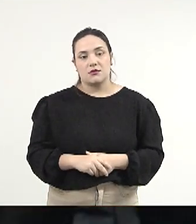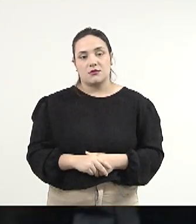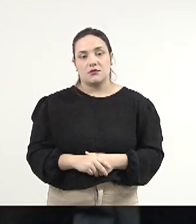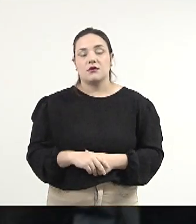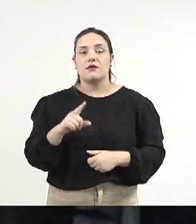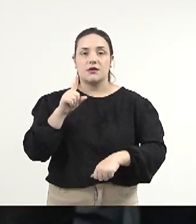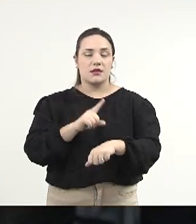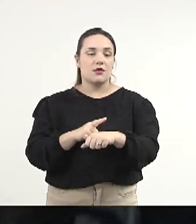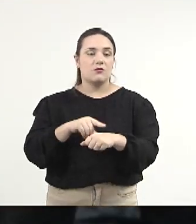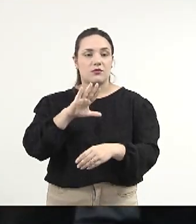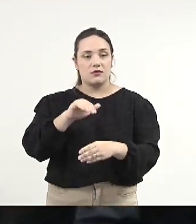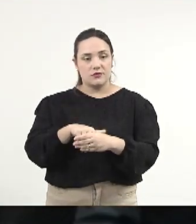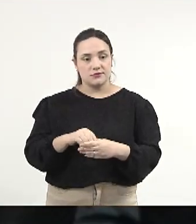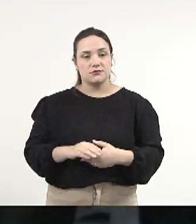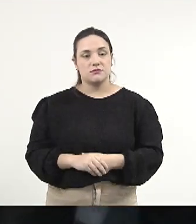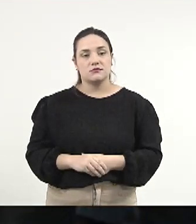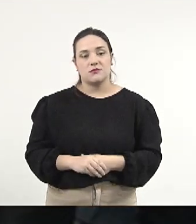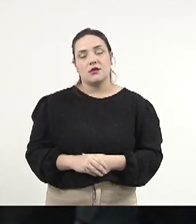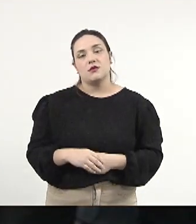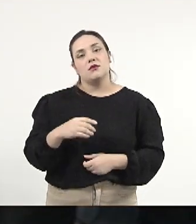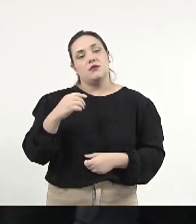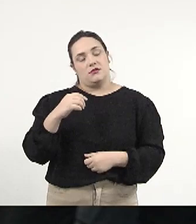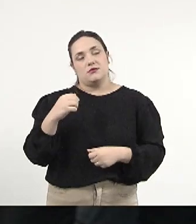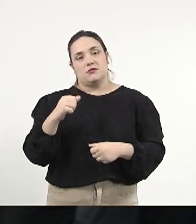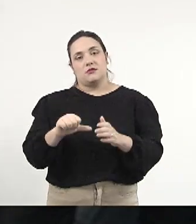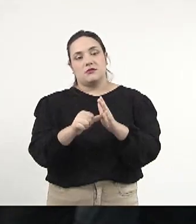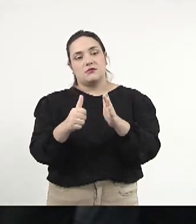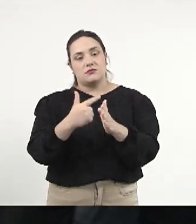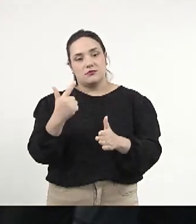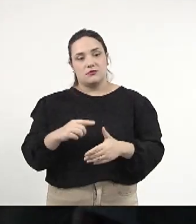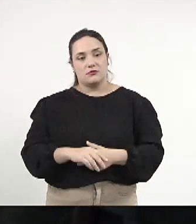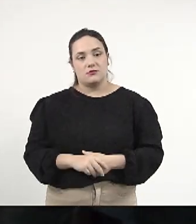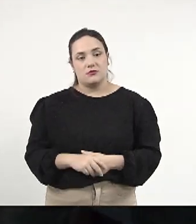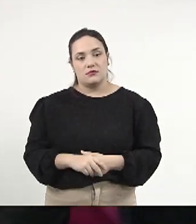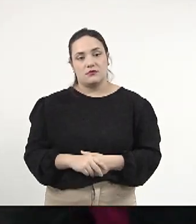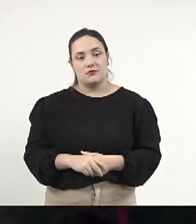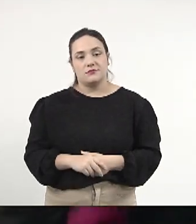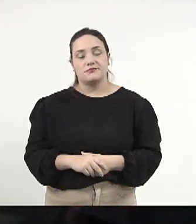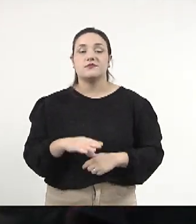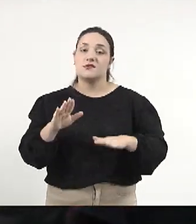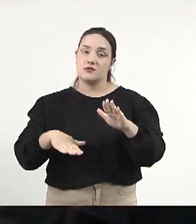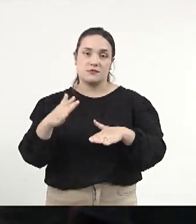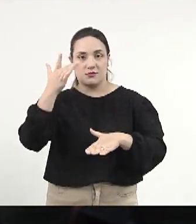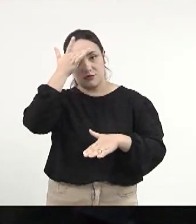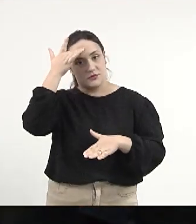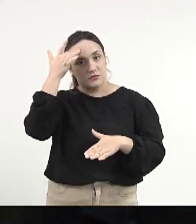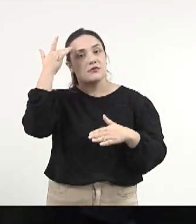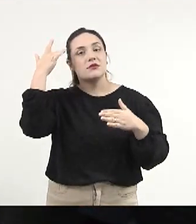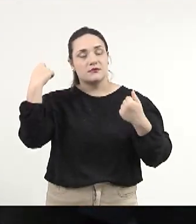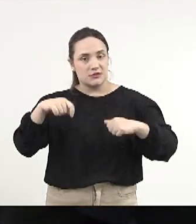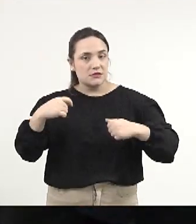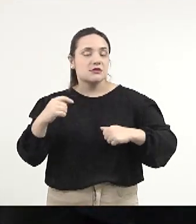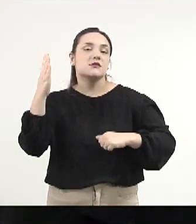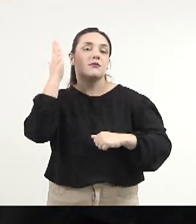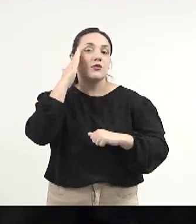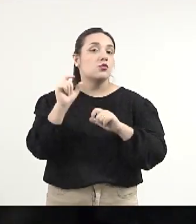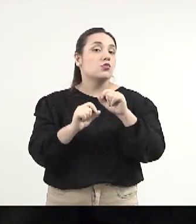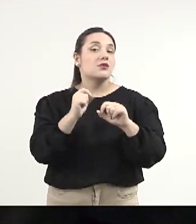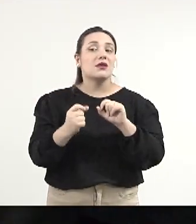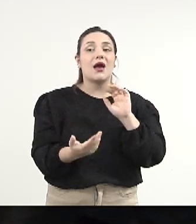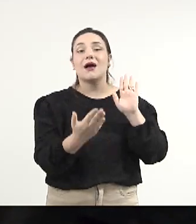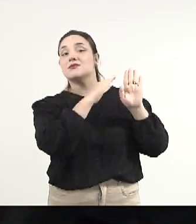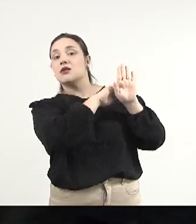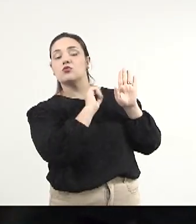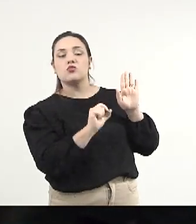é problema eleitoral, só agora no segundo turno, não, mandato. É que, às vezes, as pessoas precisam saber por trás dos bastidores